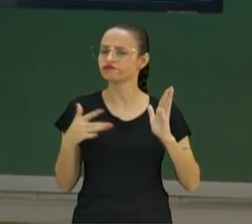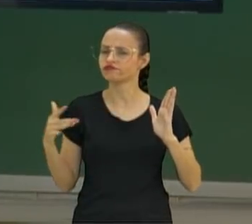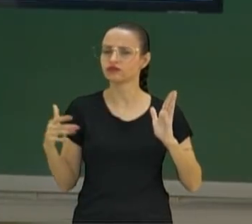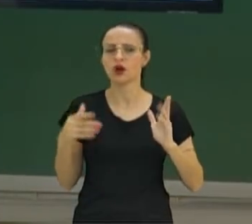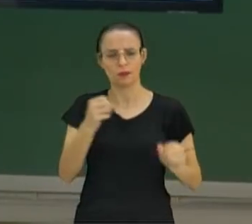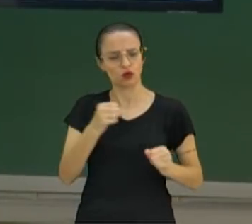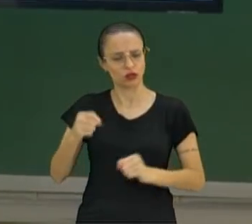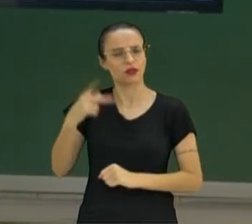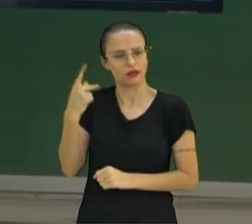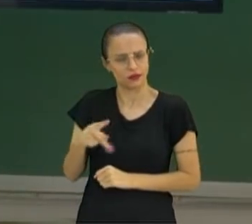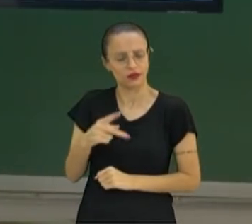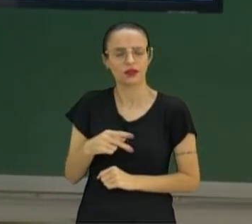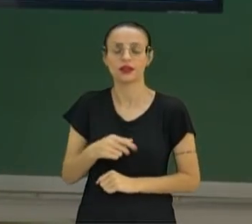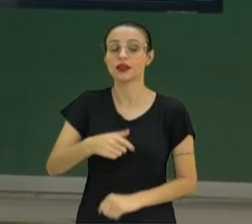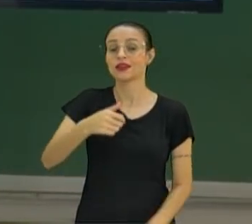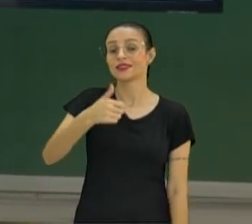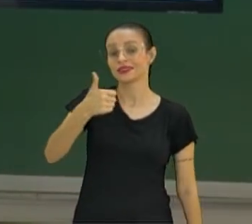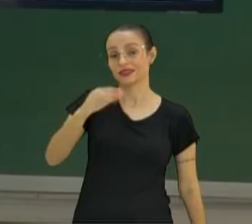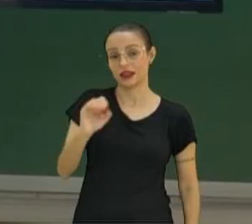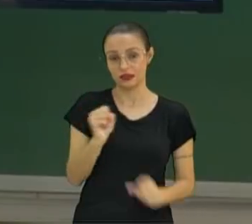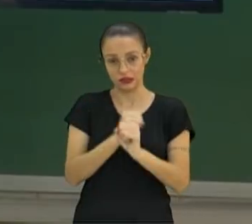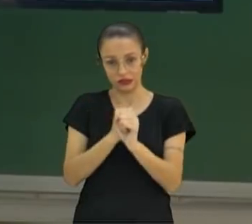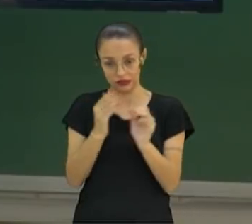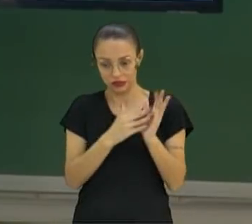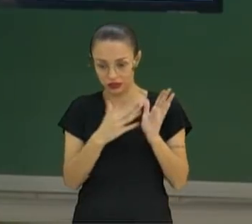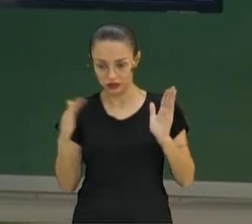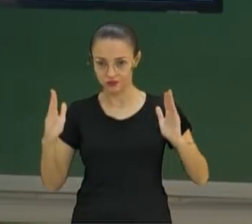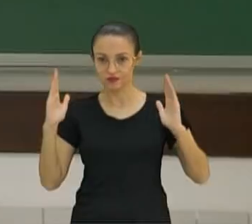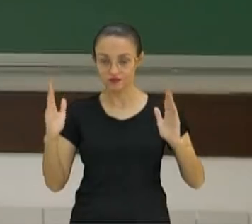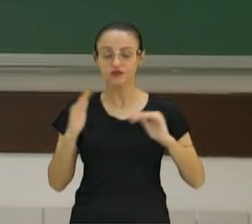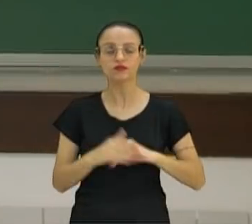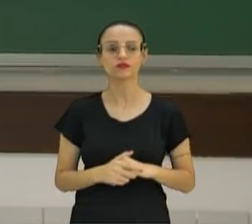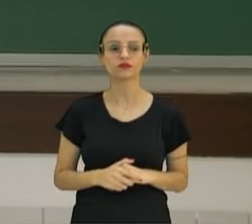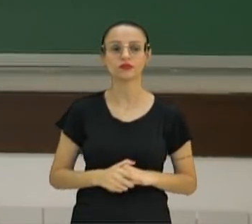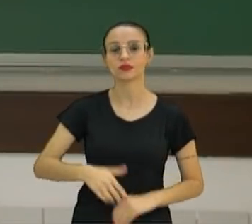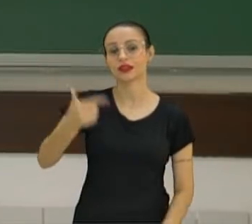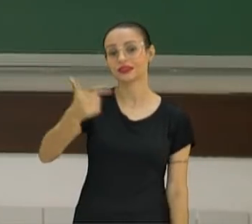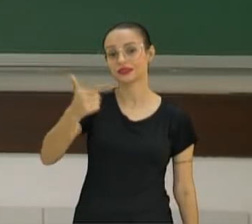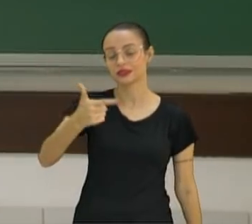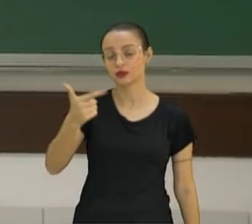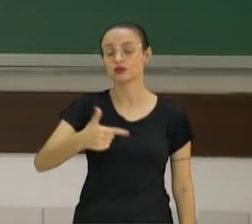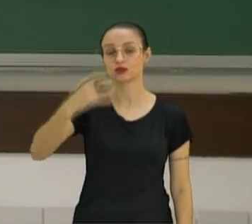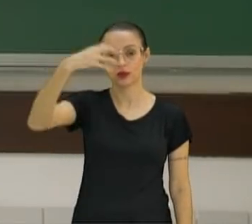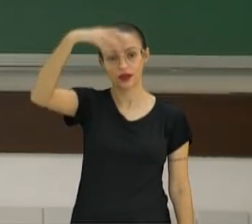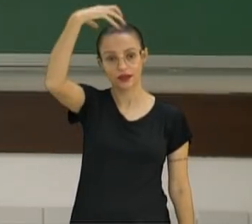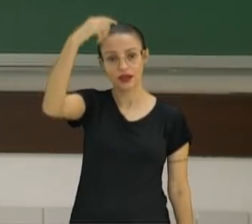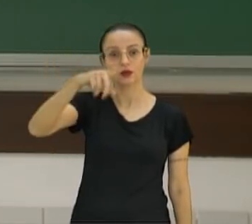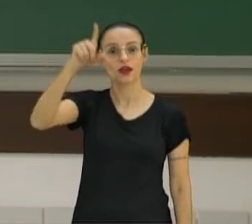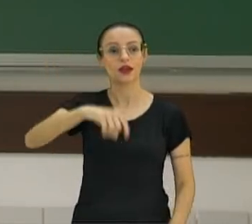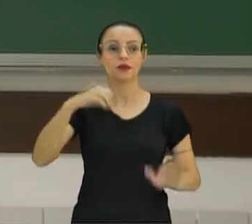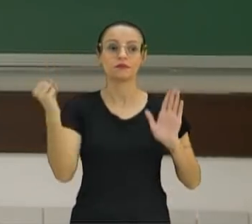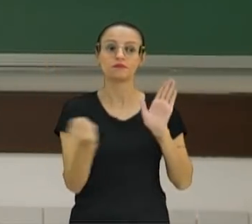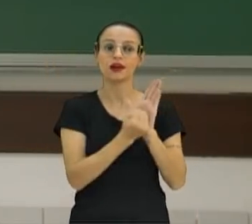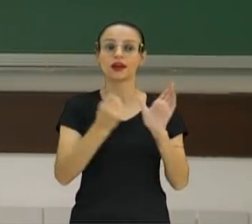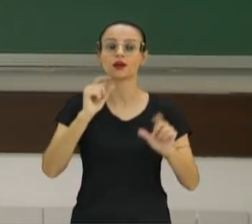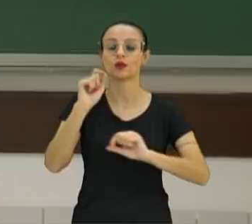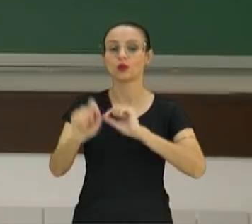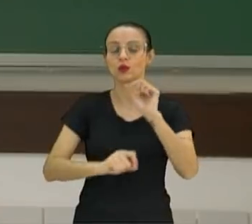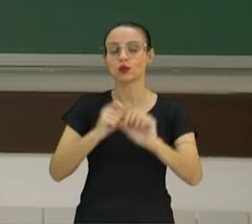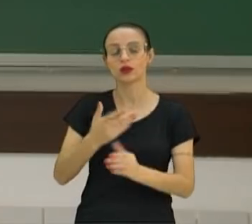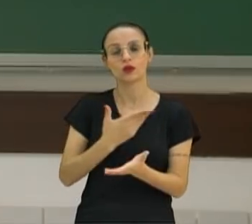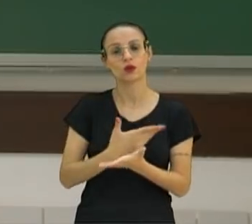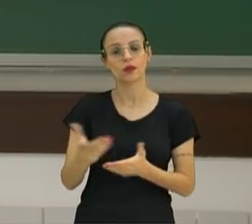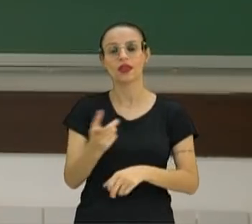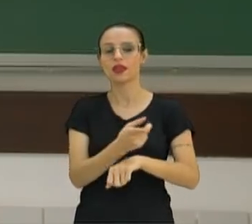primeira década do segundo reinado, né? E o segundo reinado ele vai ser marcado pela introdução